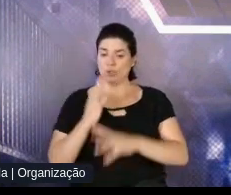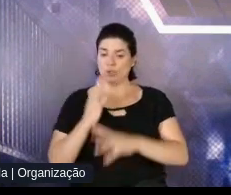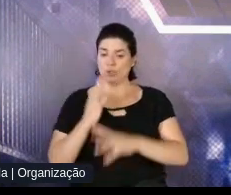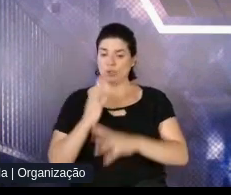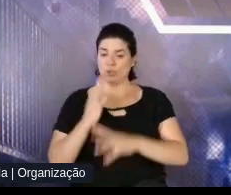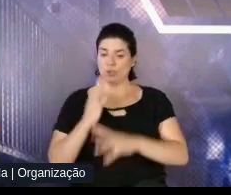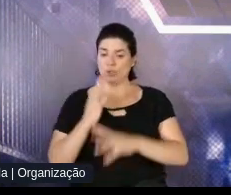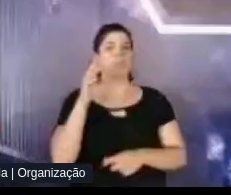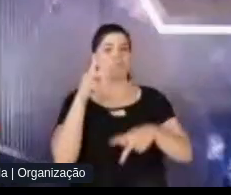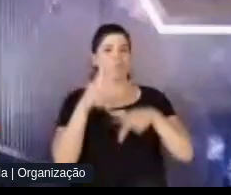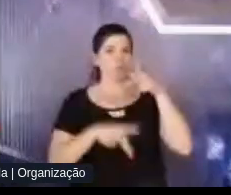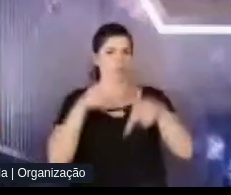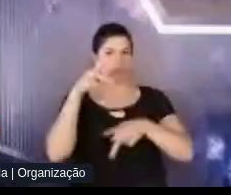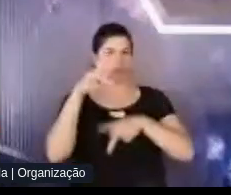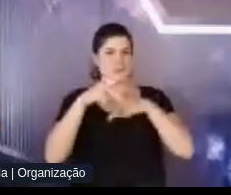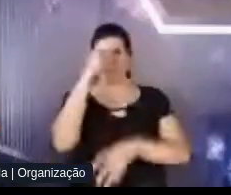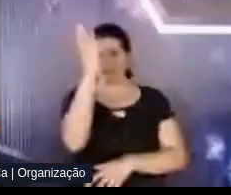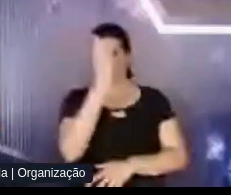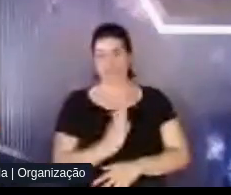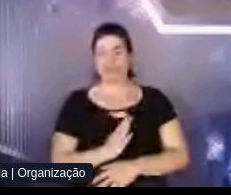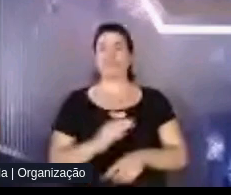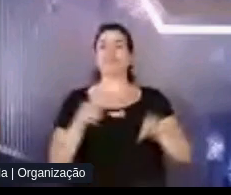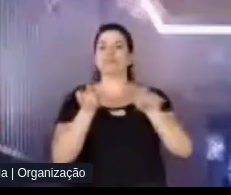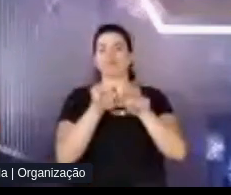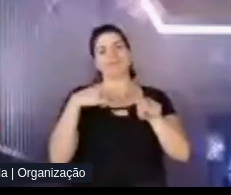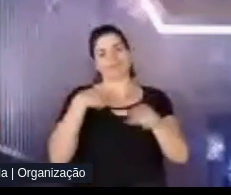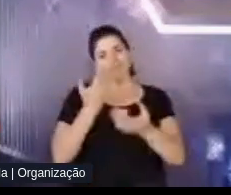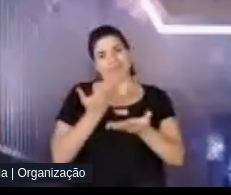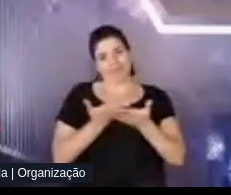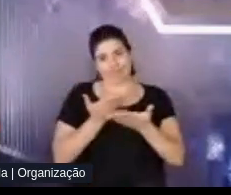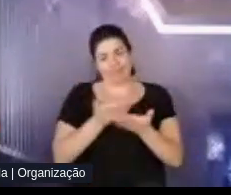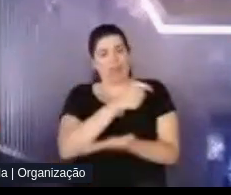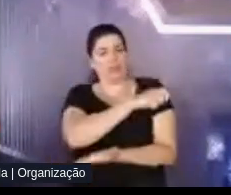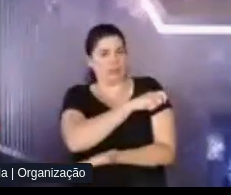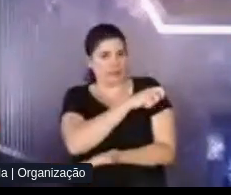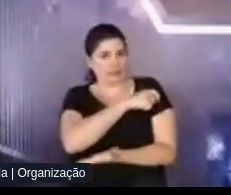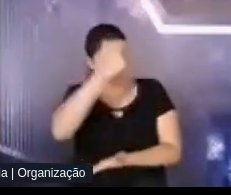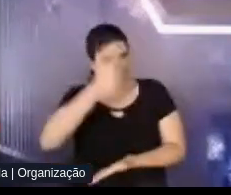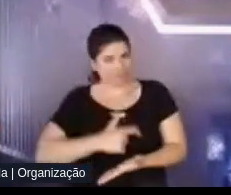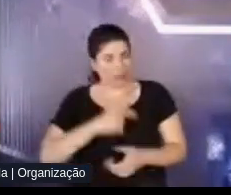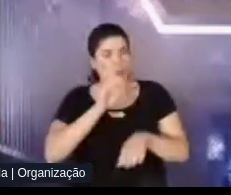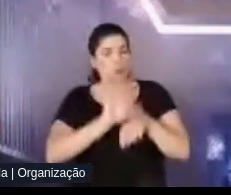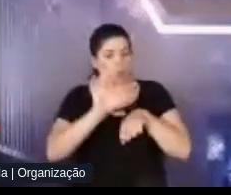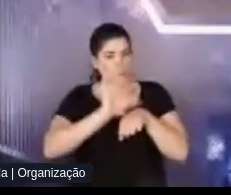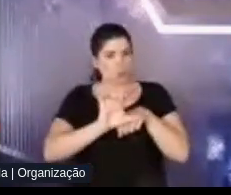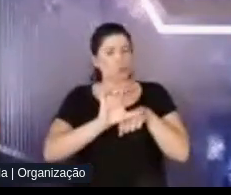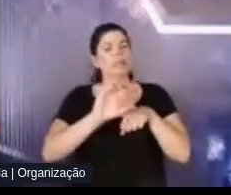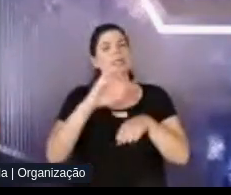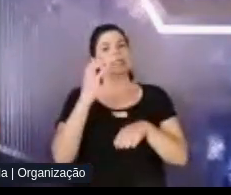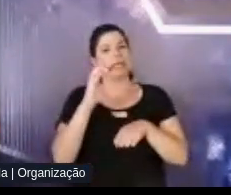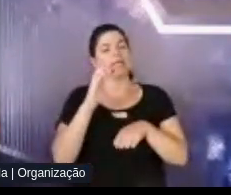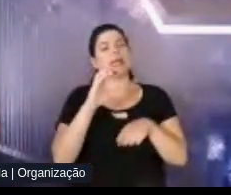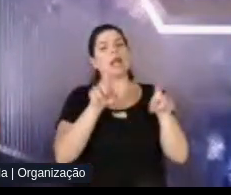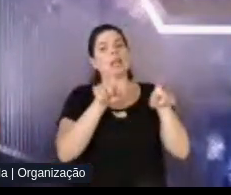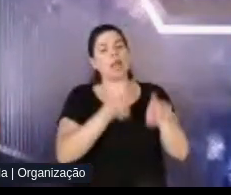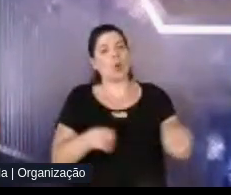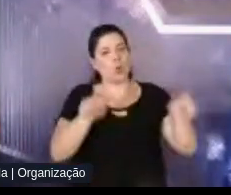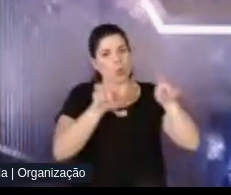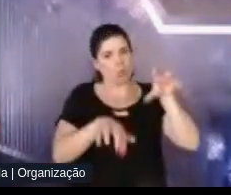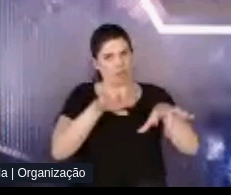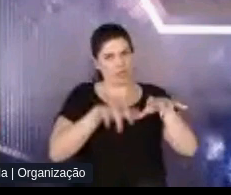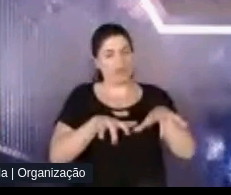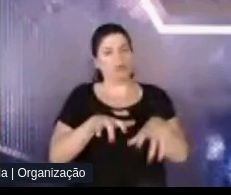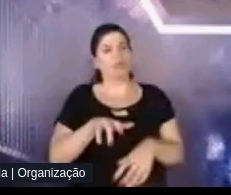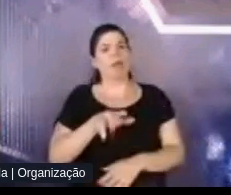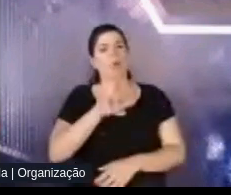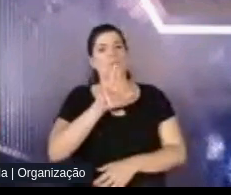da população. Além disso, eu sou estudante, né? Como eu disse, eu curso em Ciência da Computação na UFRJ. E aí ali